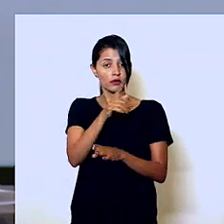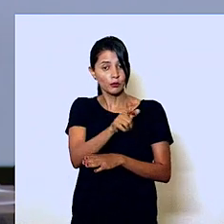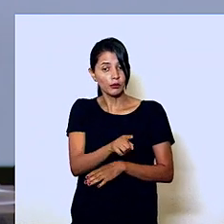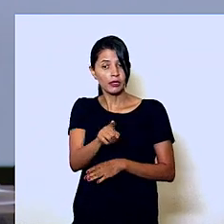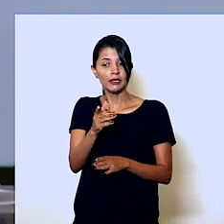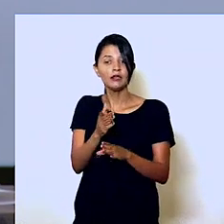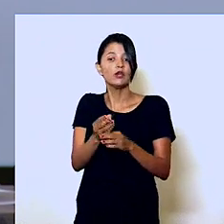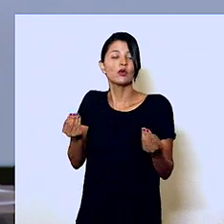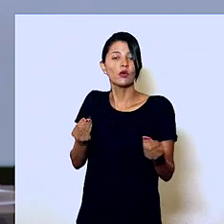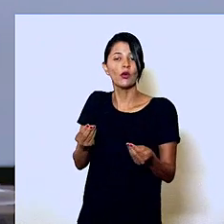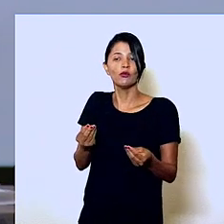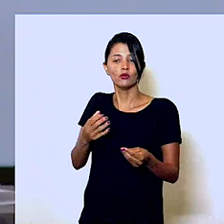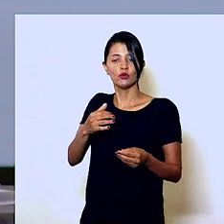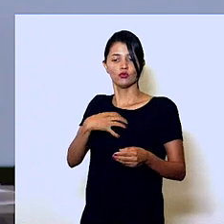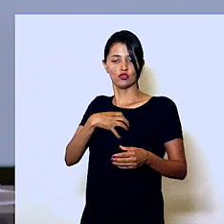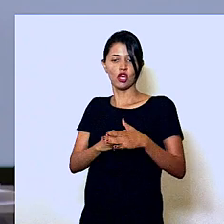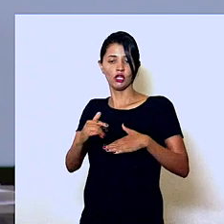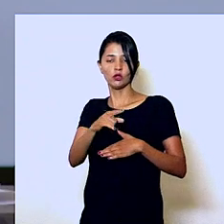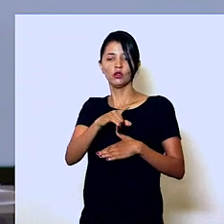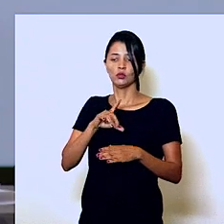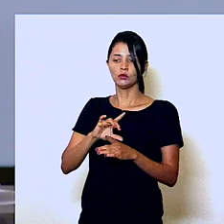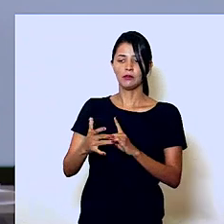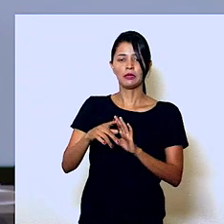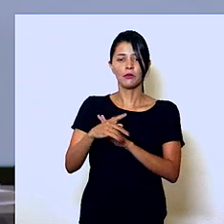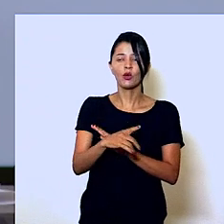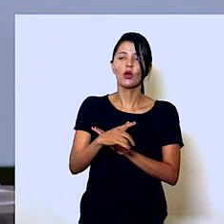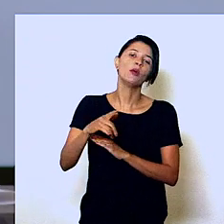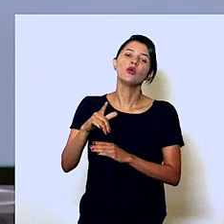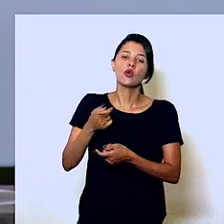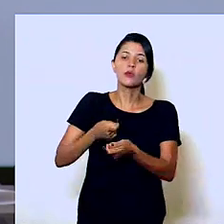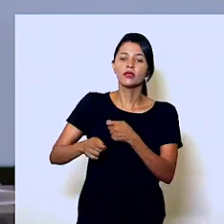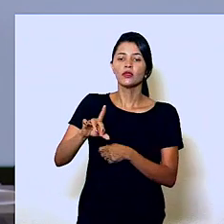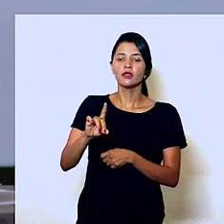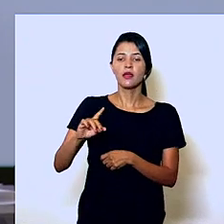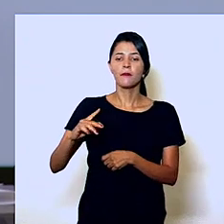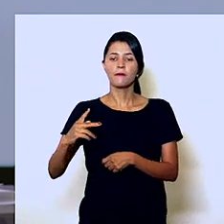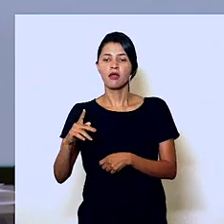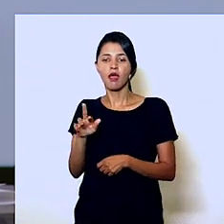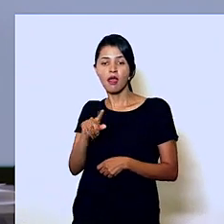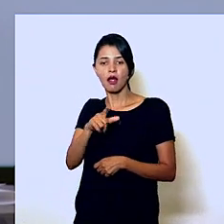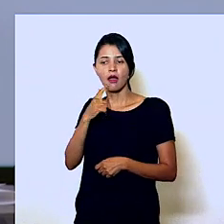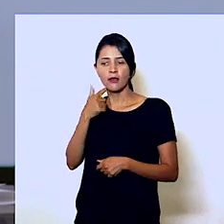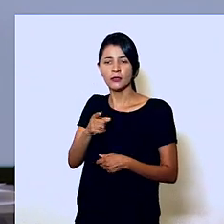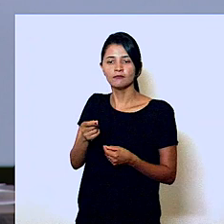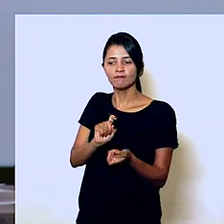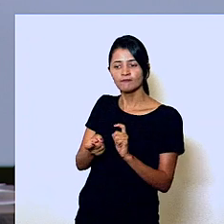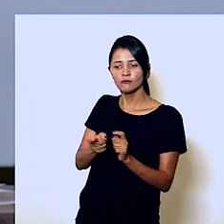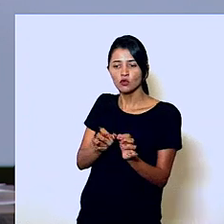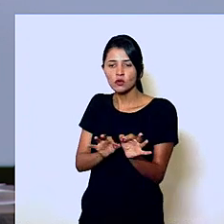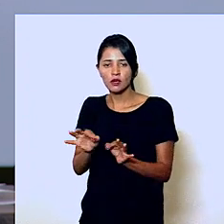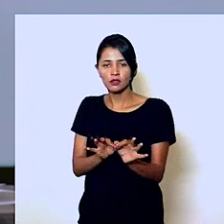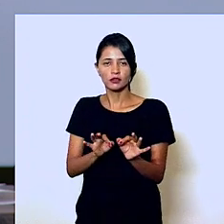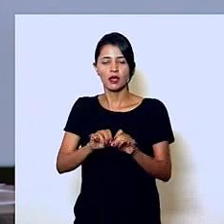do Departamento de Promoção Comercial, o DPR, que passou a administrar o sistema de promoção comercial,